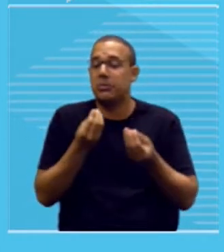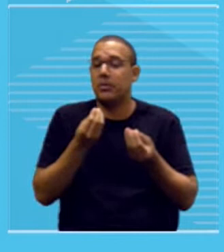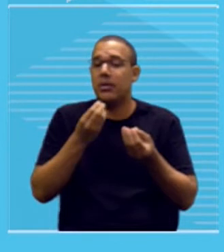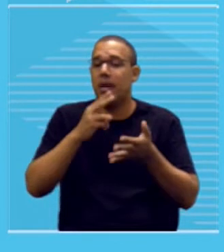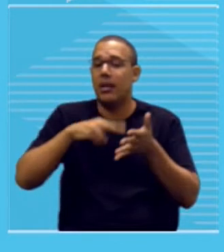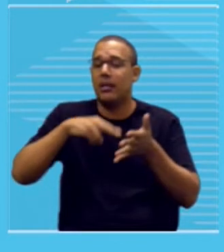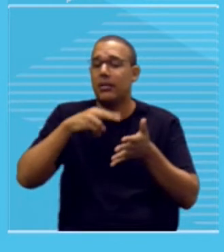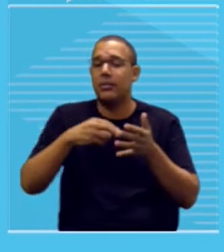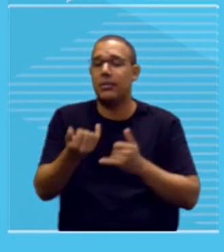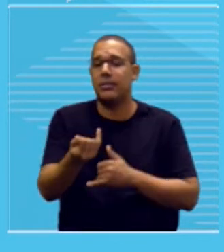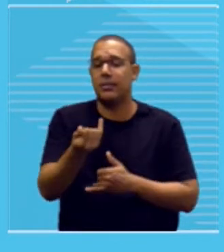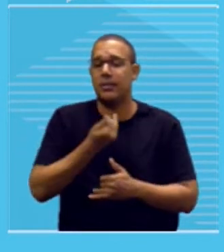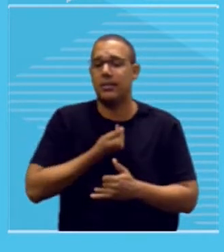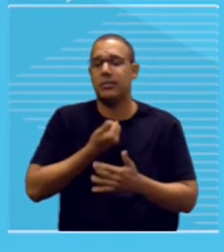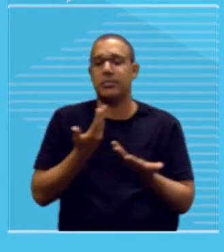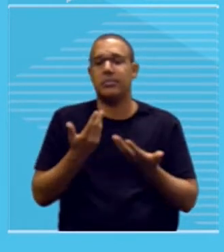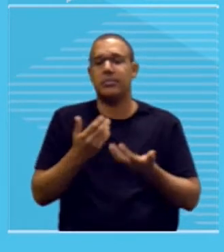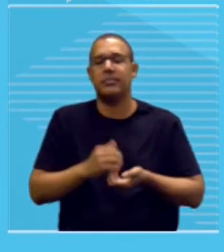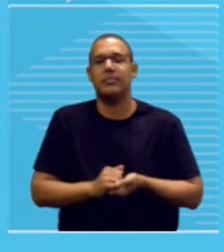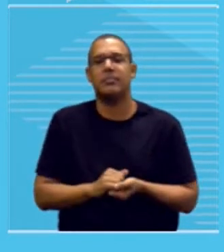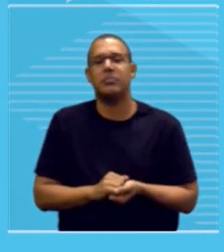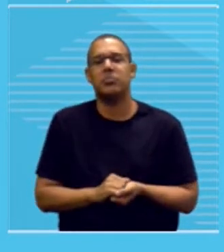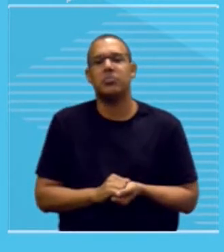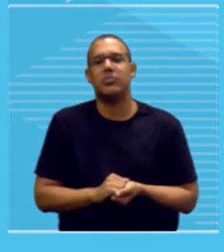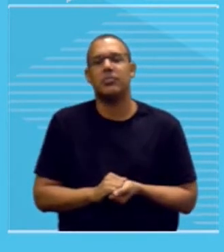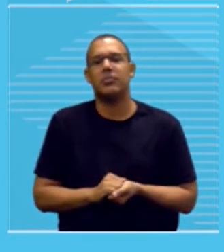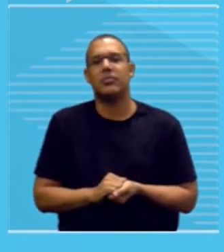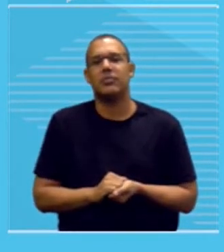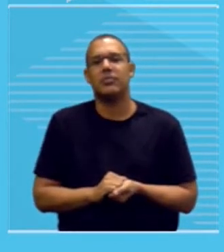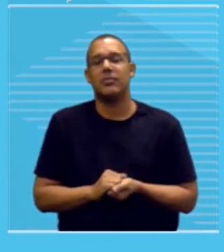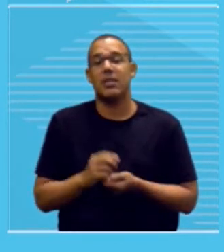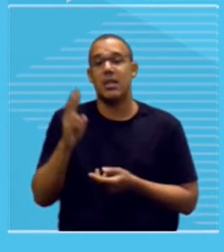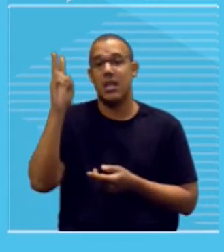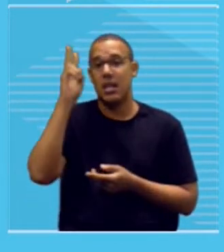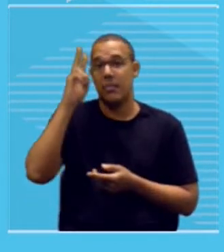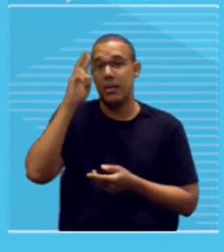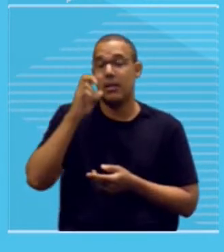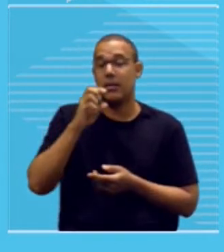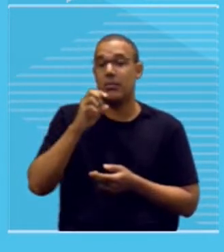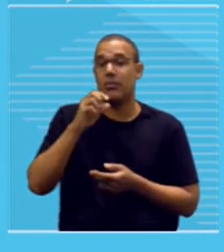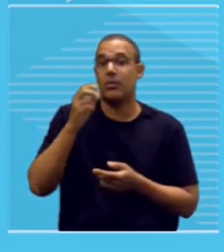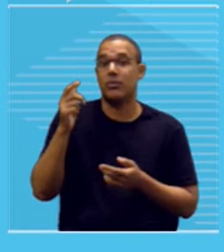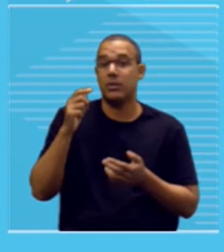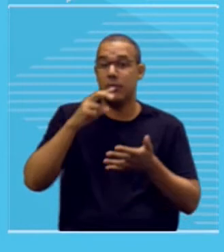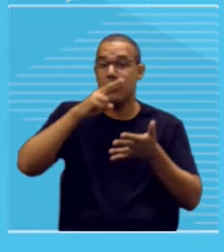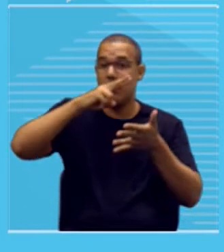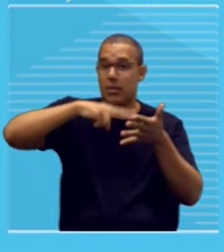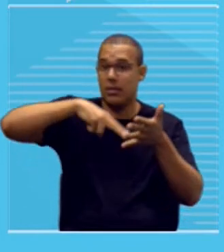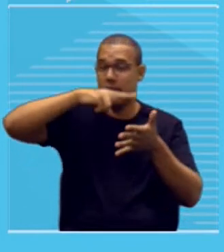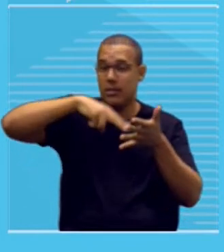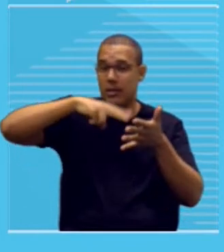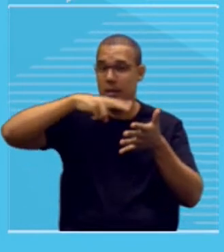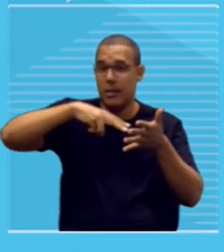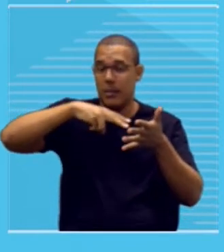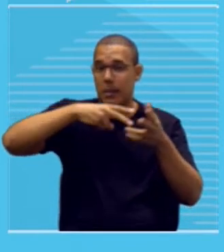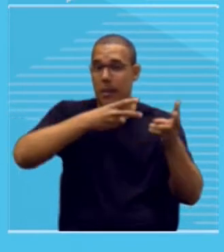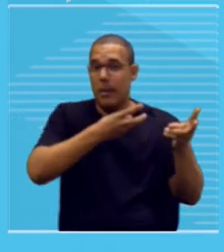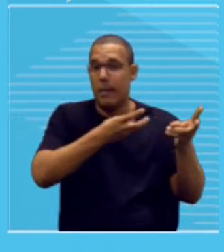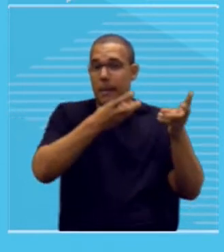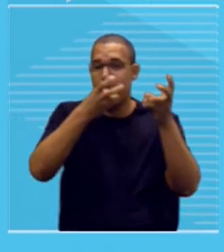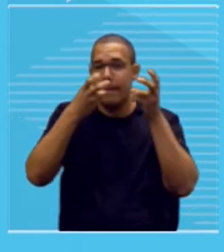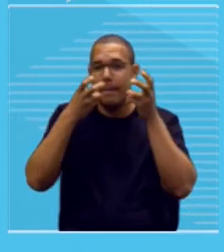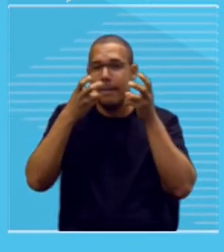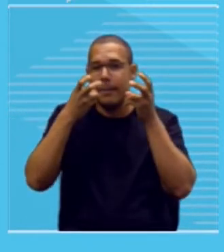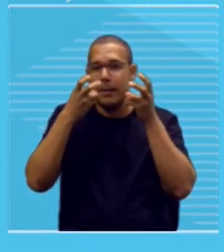leitura Diz aí para mim pessoal de novo você ficou ler um texto como esses perceba